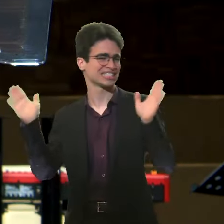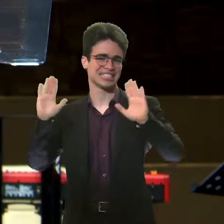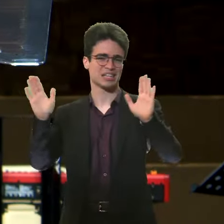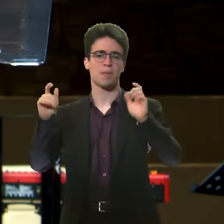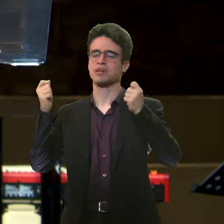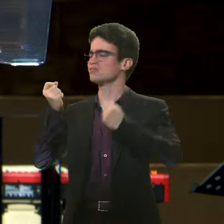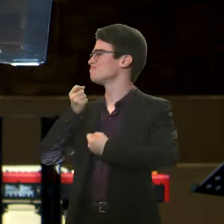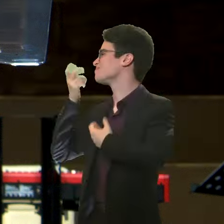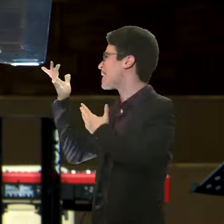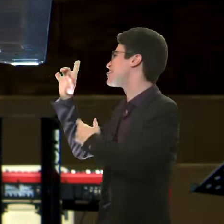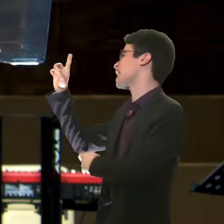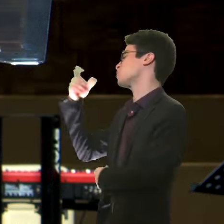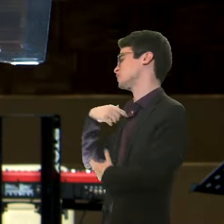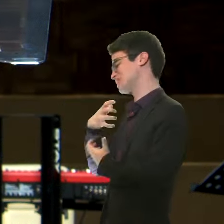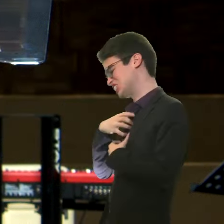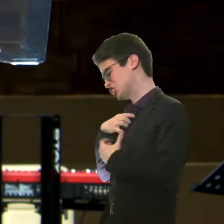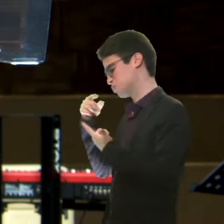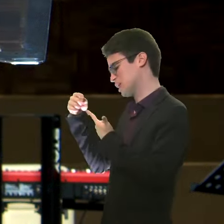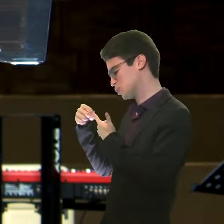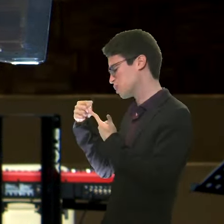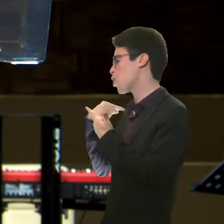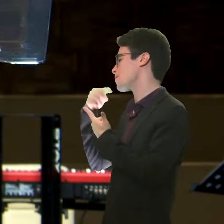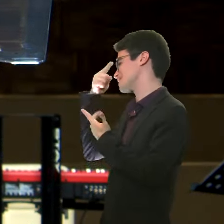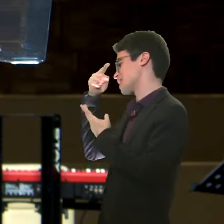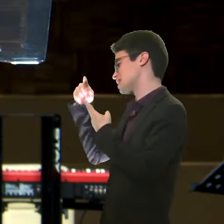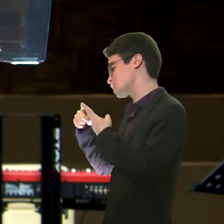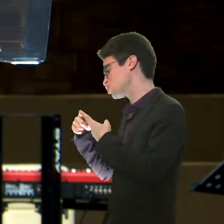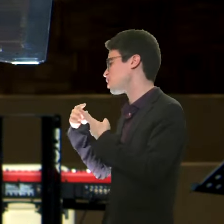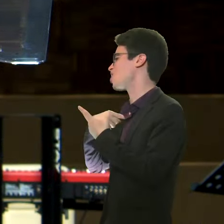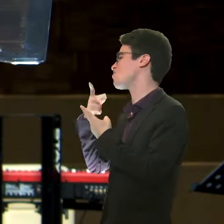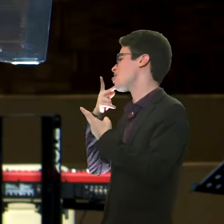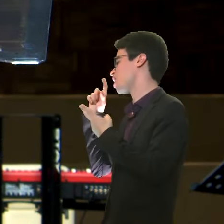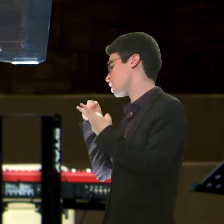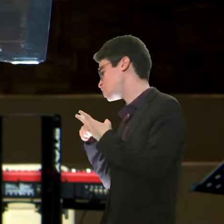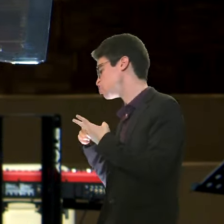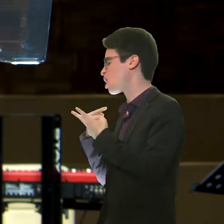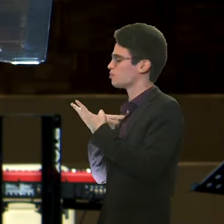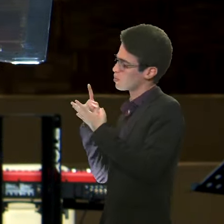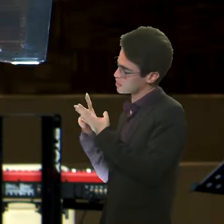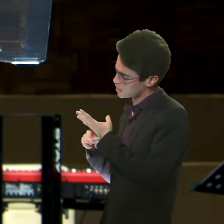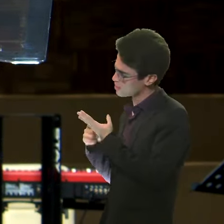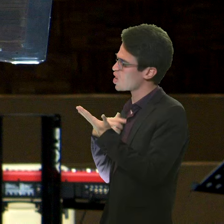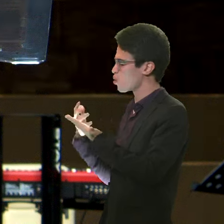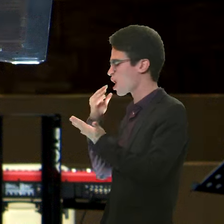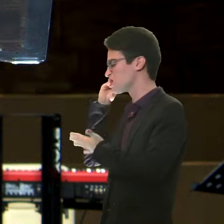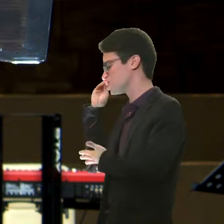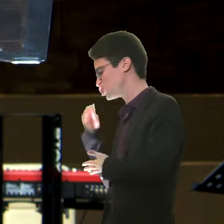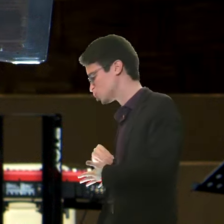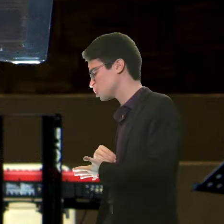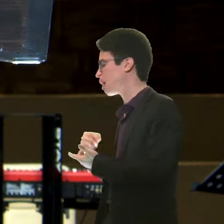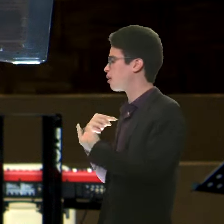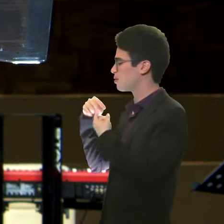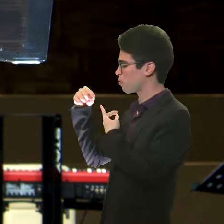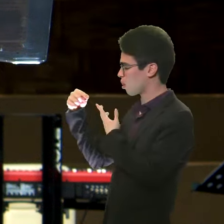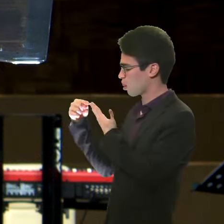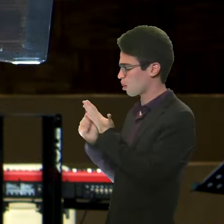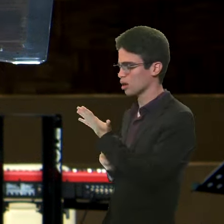eu tenho sentido isso. Eu tenho pensado isso. Eu tenho considerado isso. Eu estou querendo desistir. Sabe?